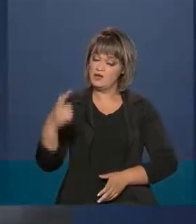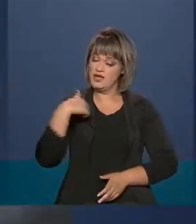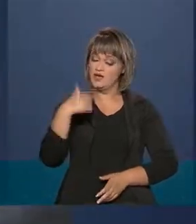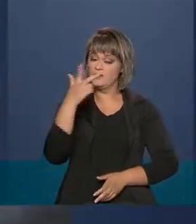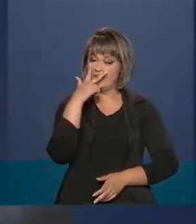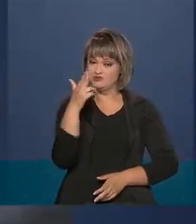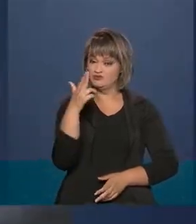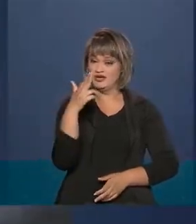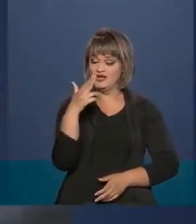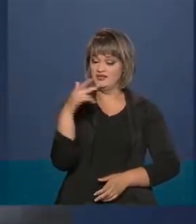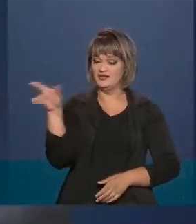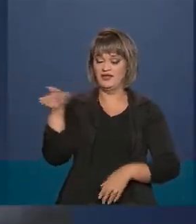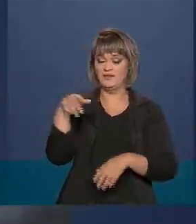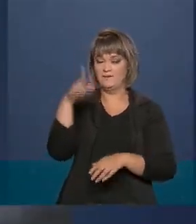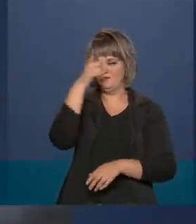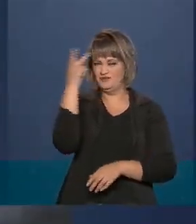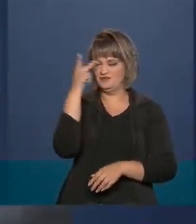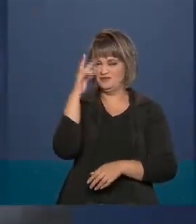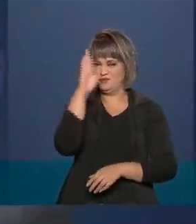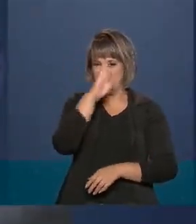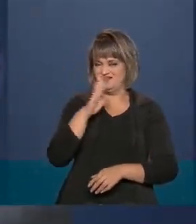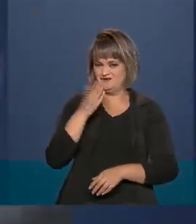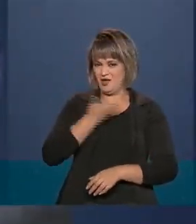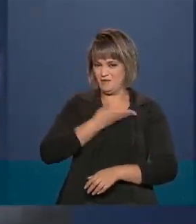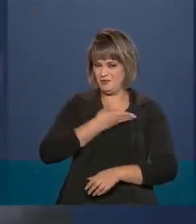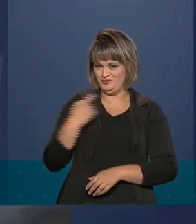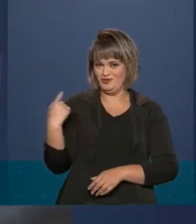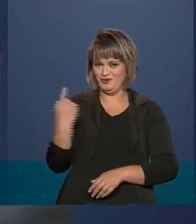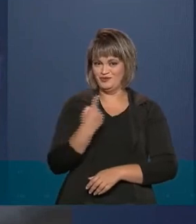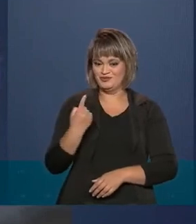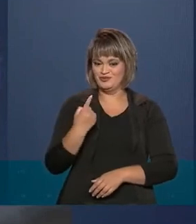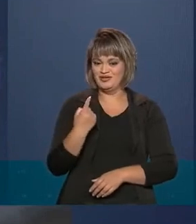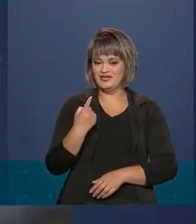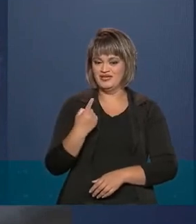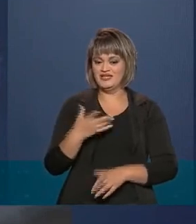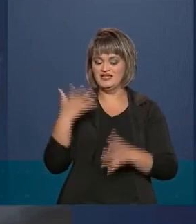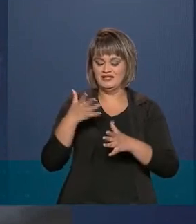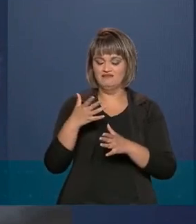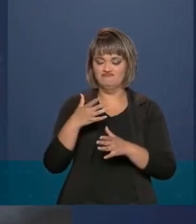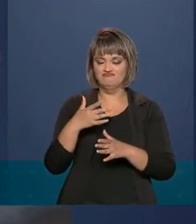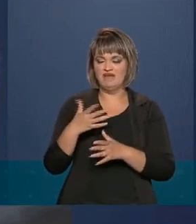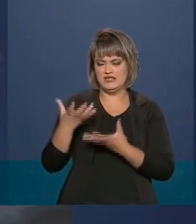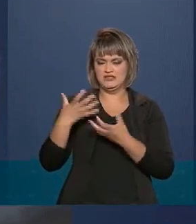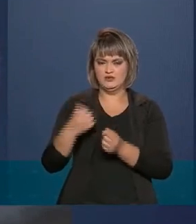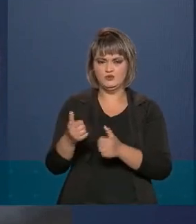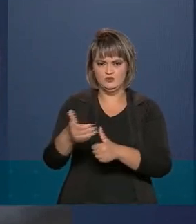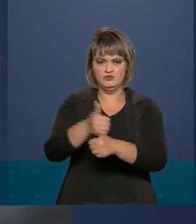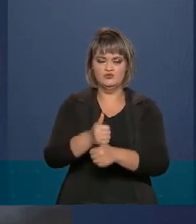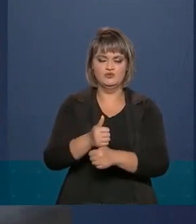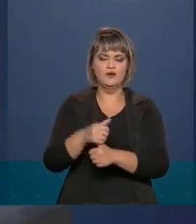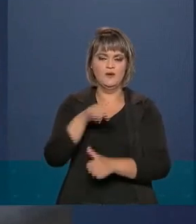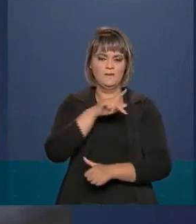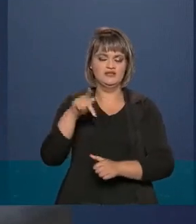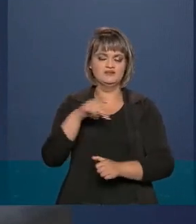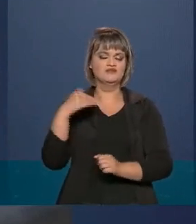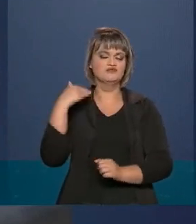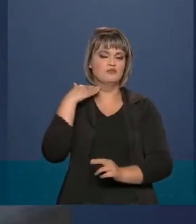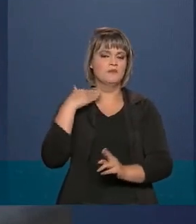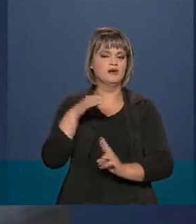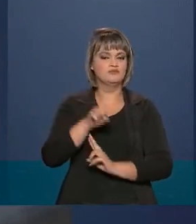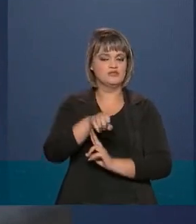Particularmente, tem um brasileiro amigo nosso, até se ofereceu para ficar como presidente do Banco Central independente logo no início. Eu falei,